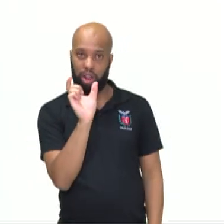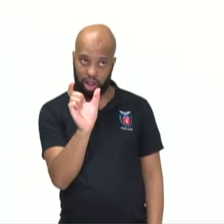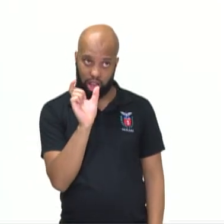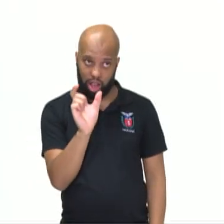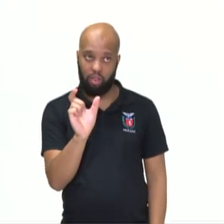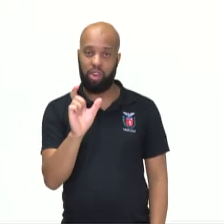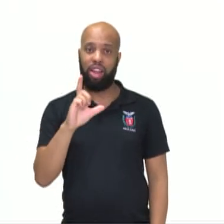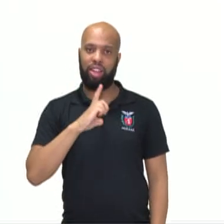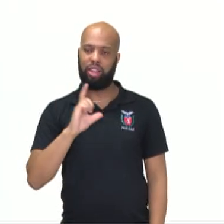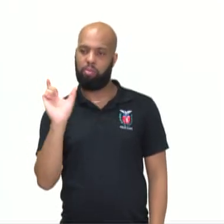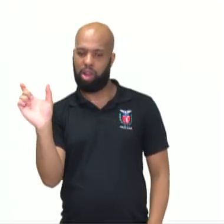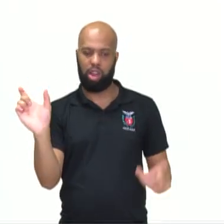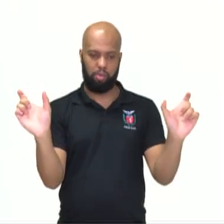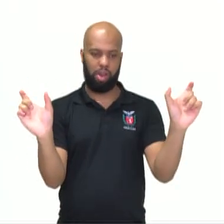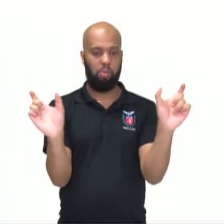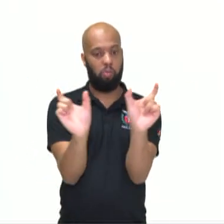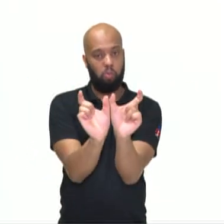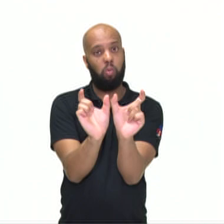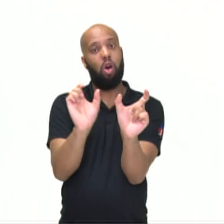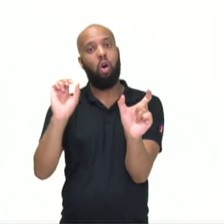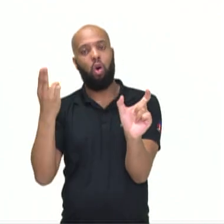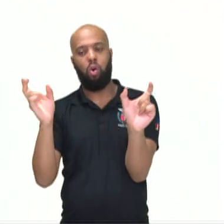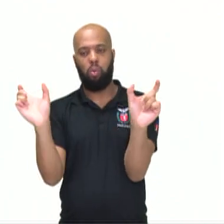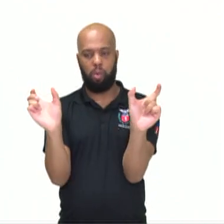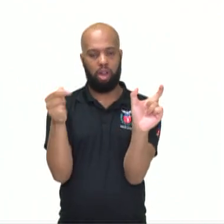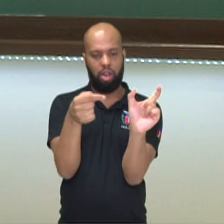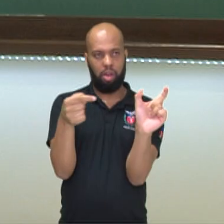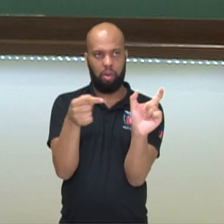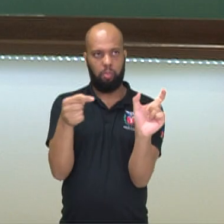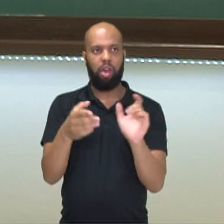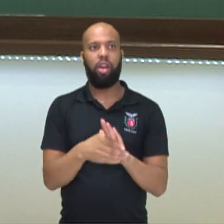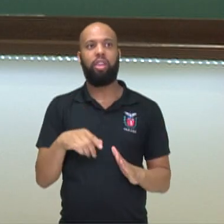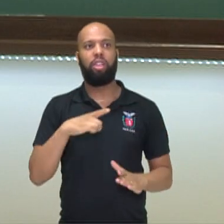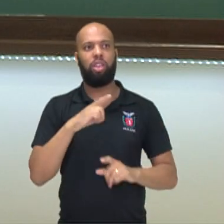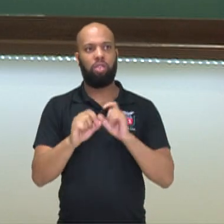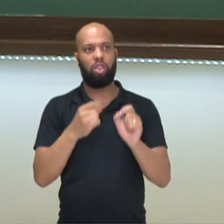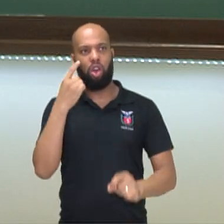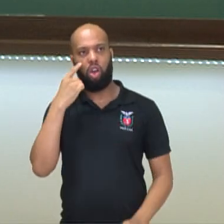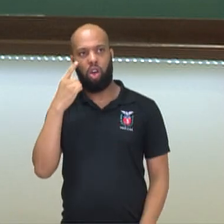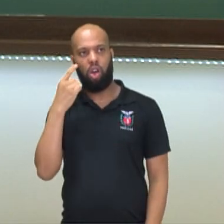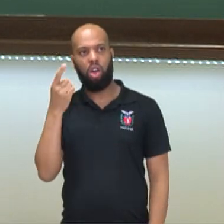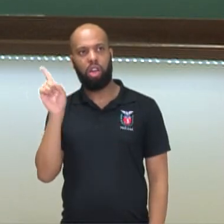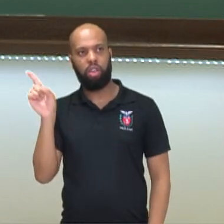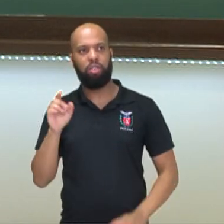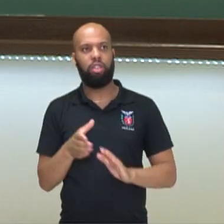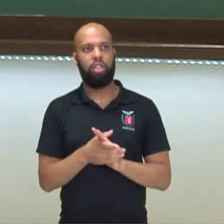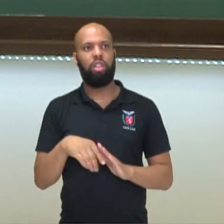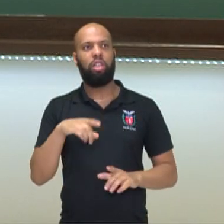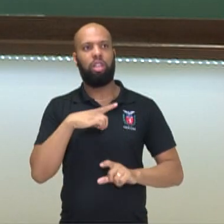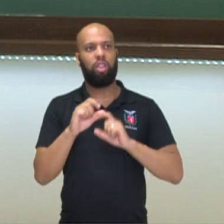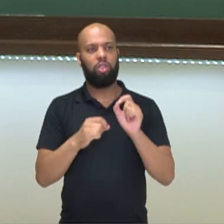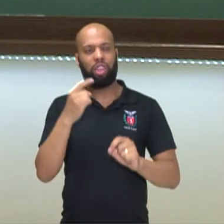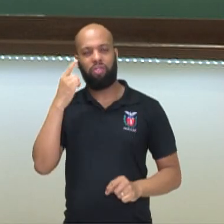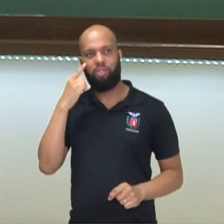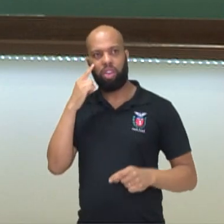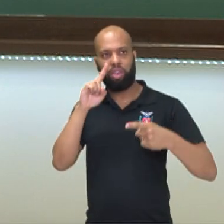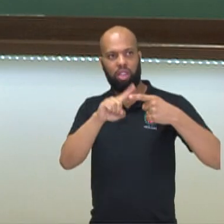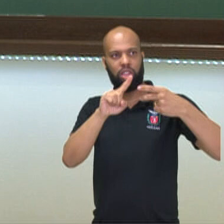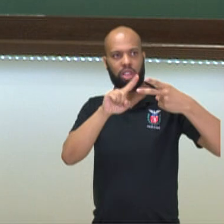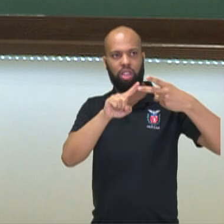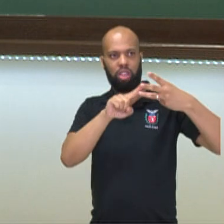compostas de acordo com os comandos. Então aqui vai aparecer os comandos: antigênico,